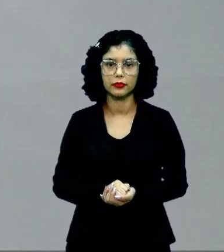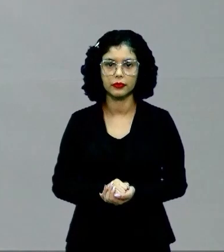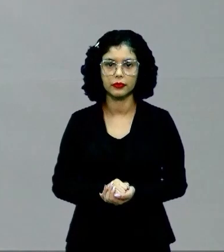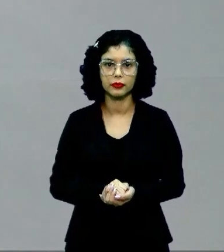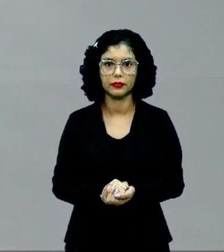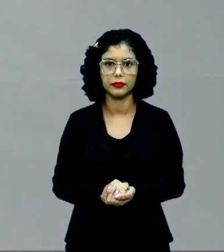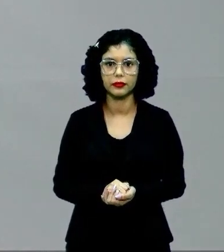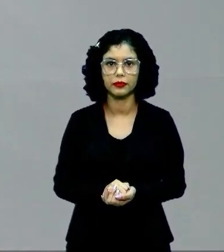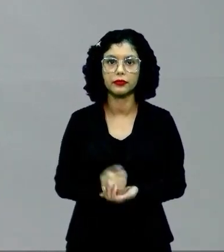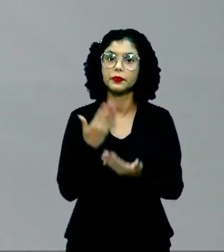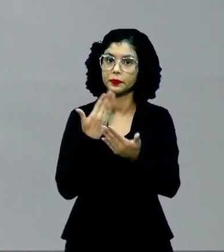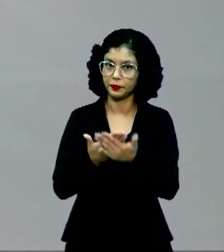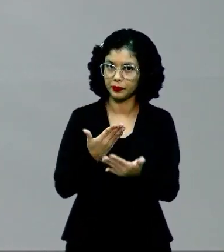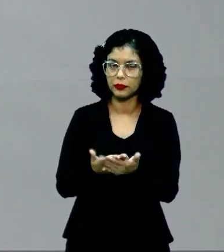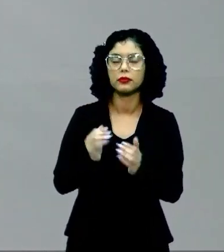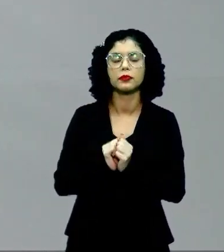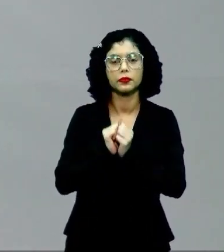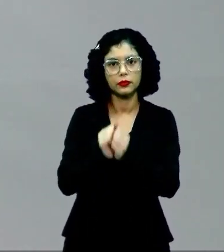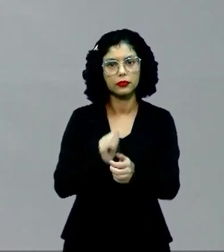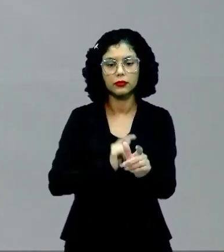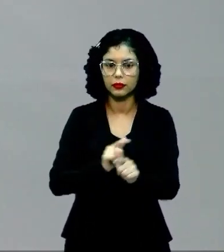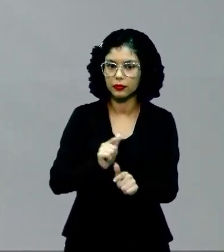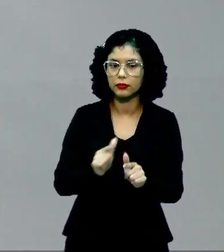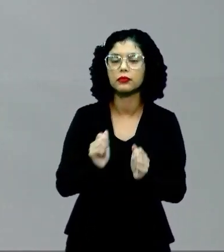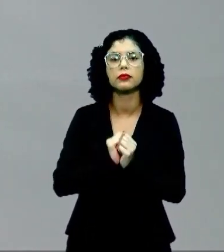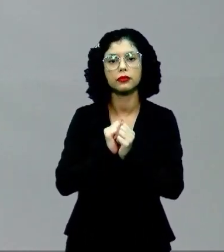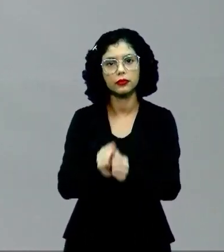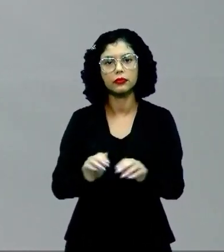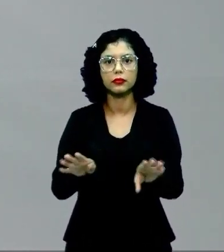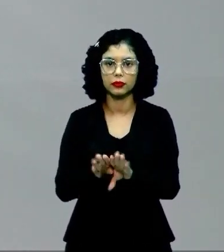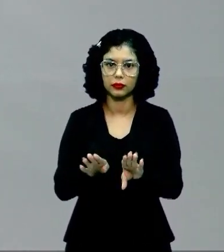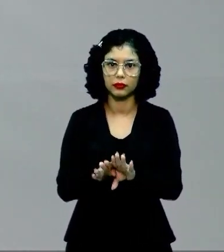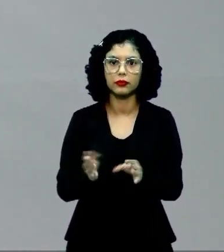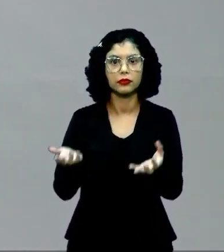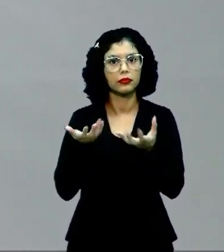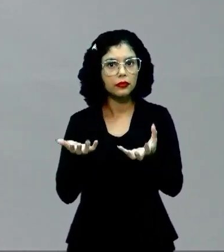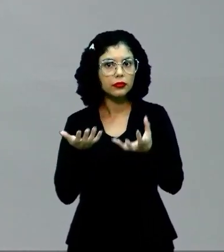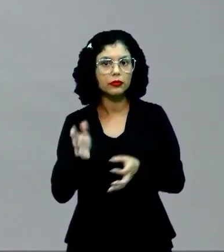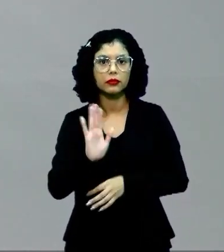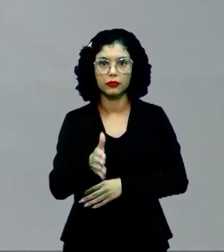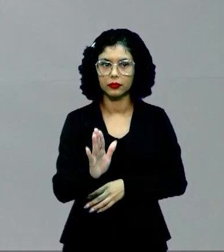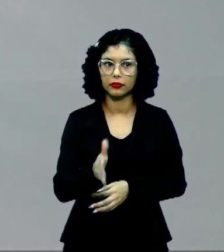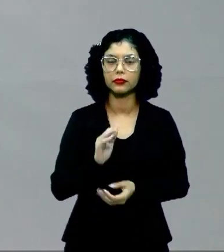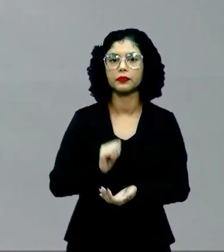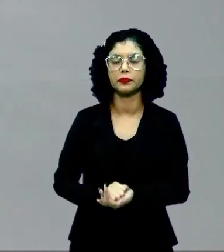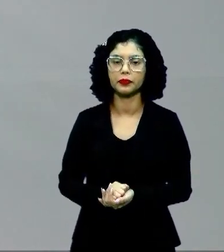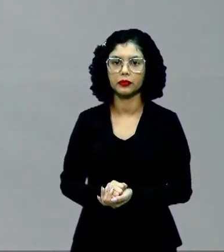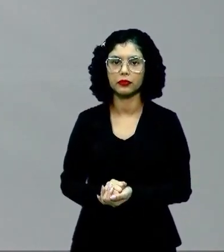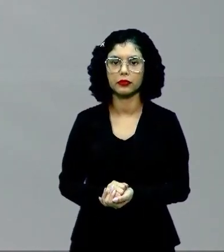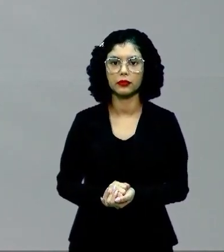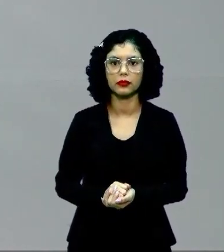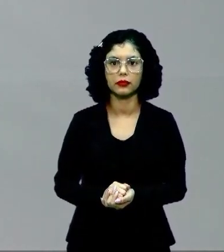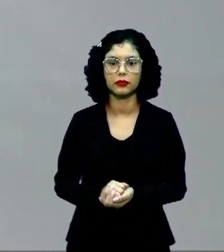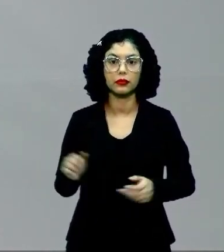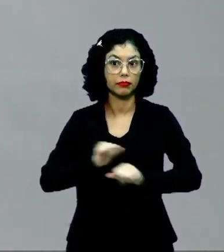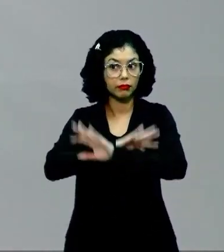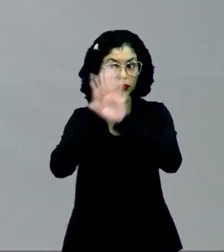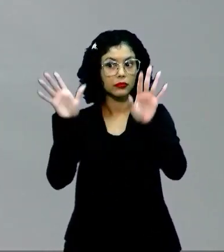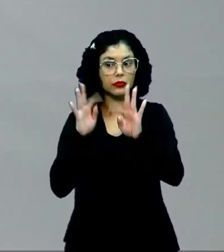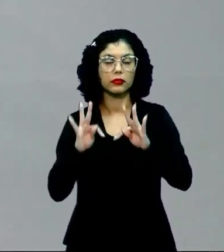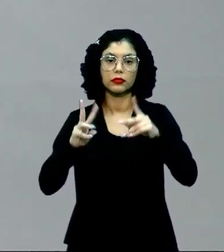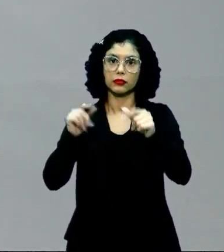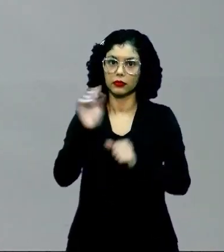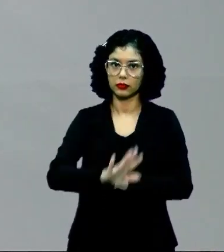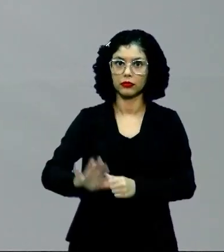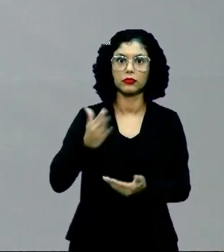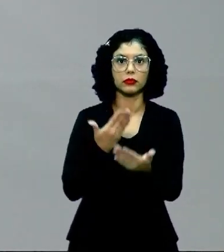está estudando com ele, trabalhando com ele, né? Eu quero já aqui deixar claro que todo